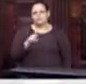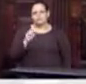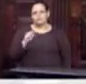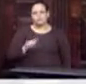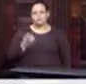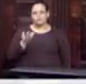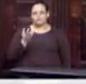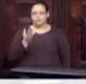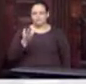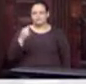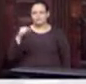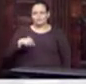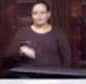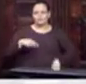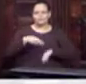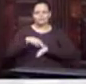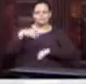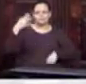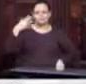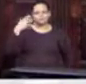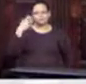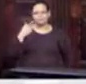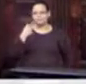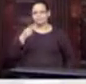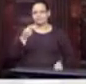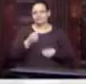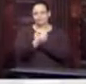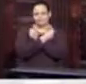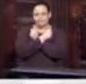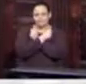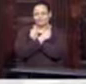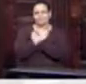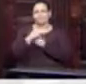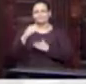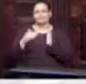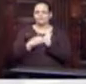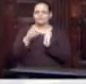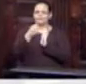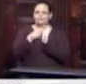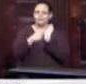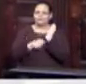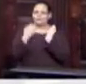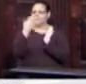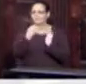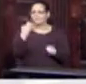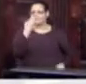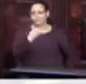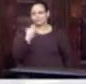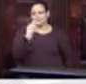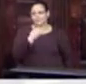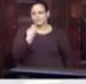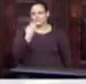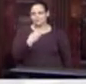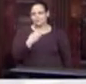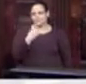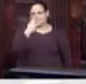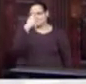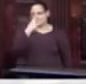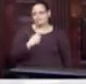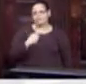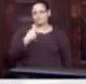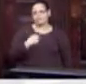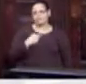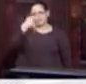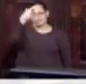desta tribuna mandar um abraço a todos os compositores musicais, na figura, na